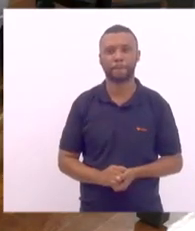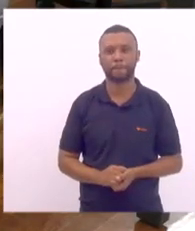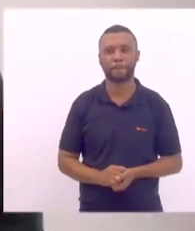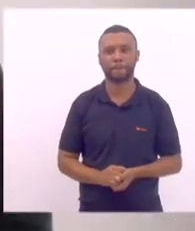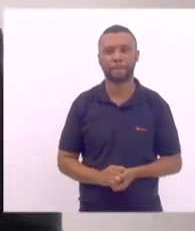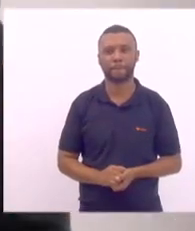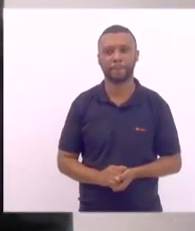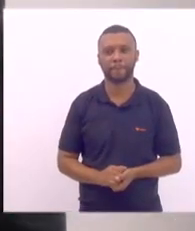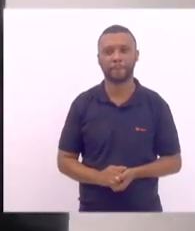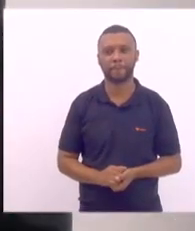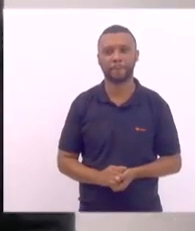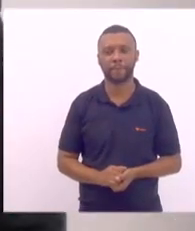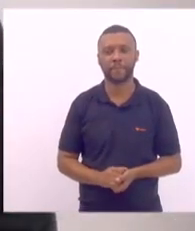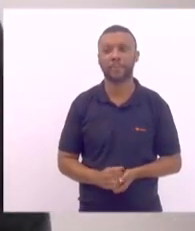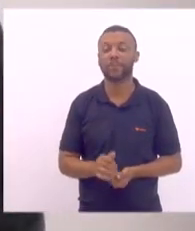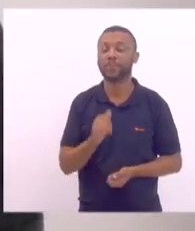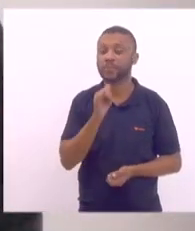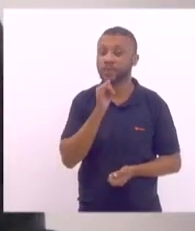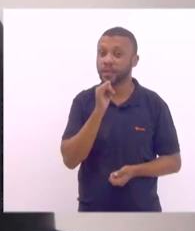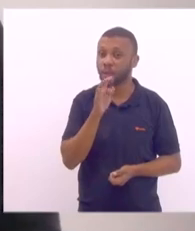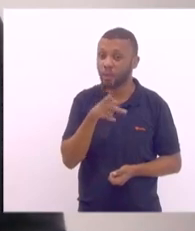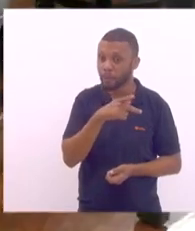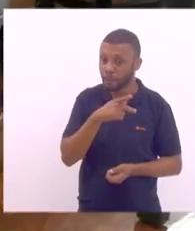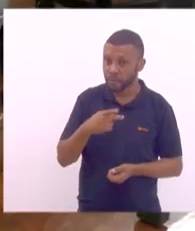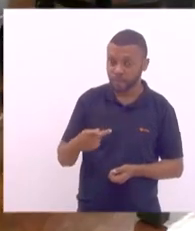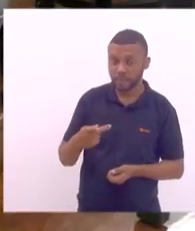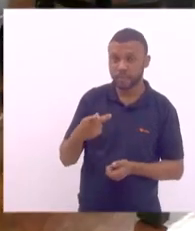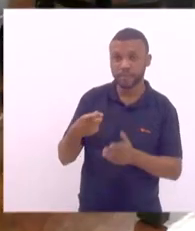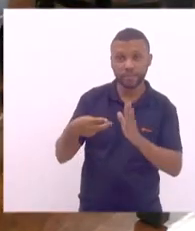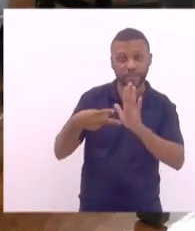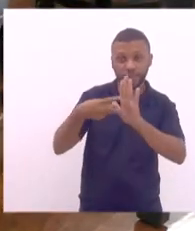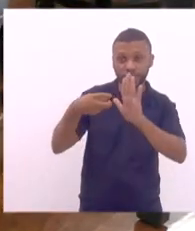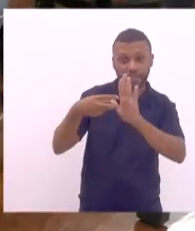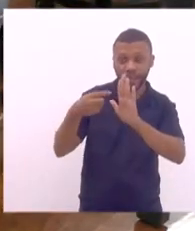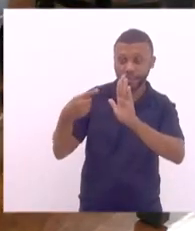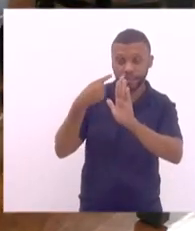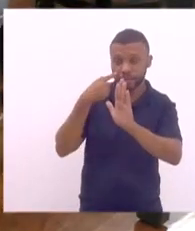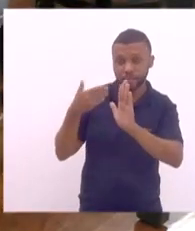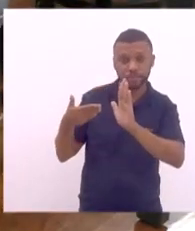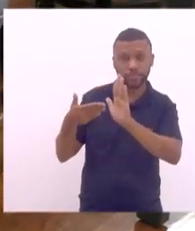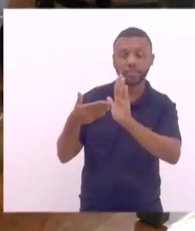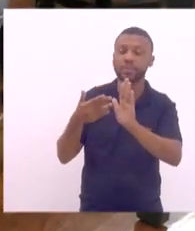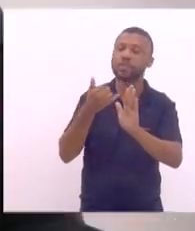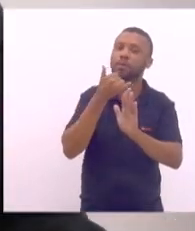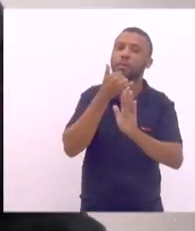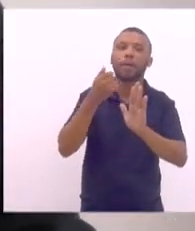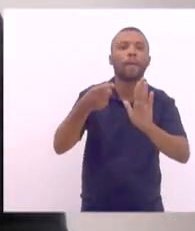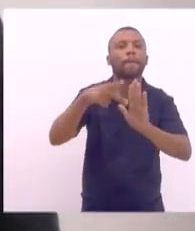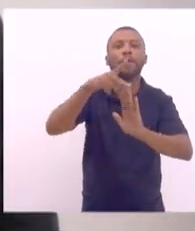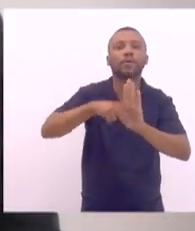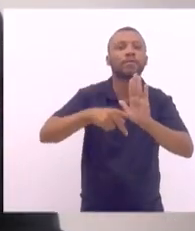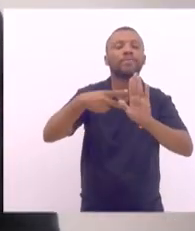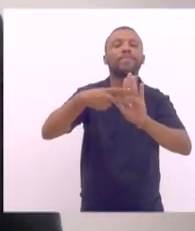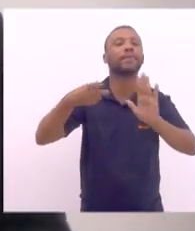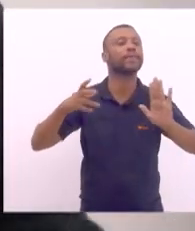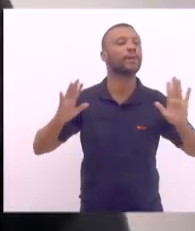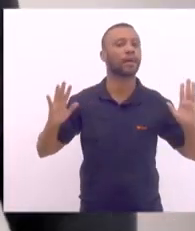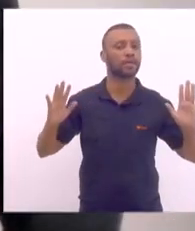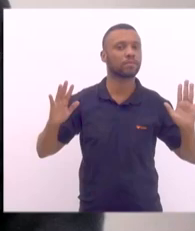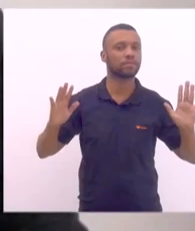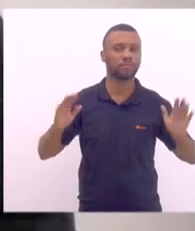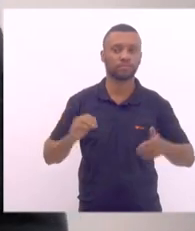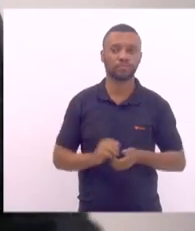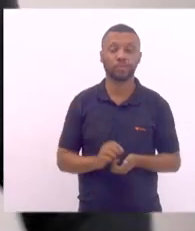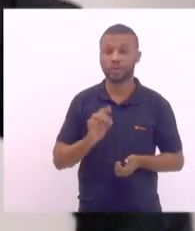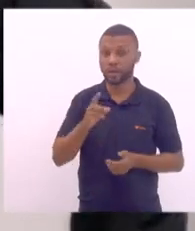Ou então, fazemos o seguinte. O projeto está aqui, gente, está sendo vetado. O projeto é veta todo, né? A gente faz aquela coisa de... A gente